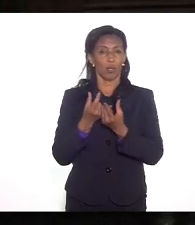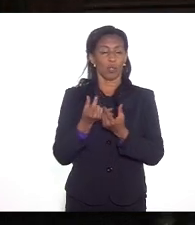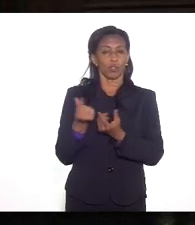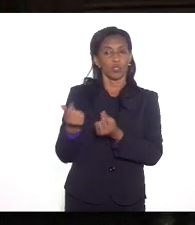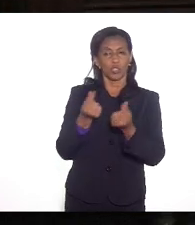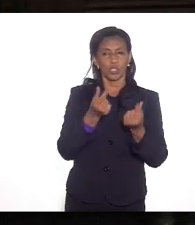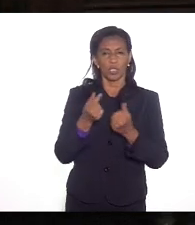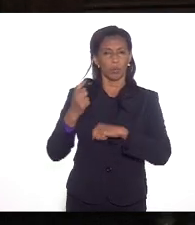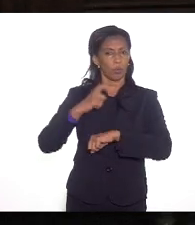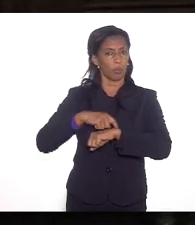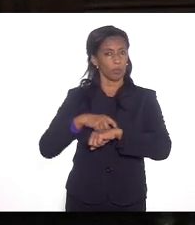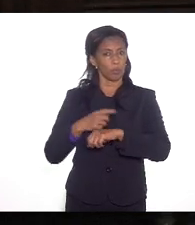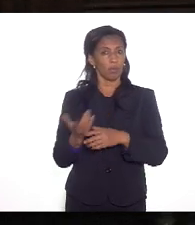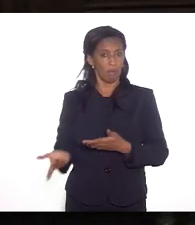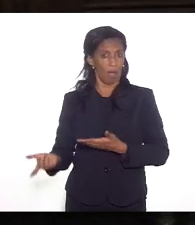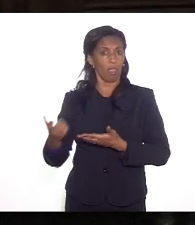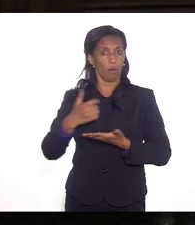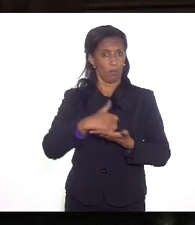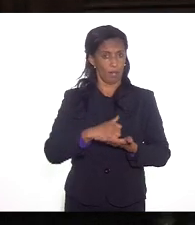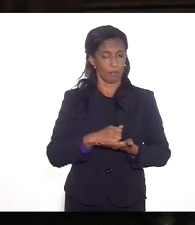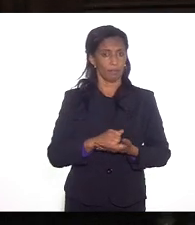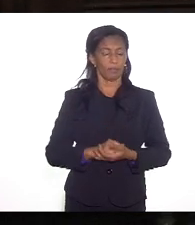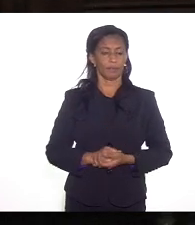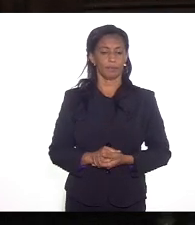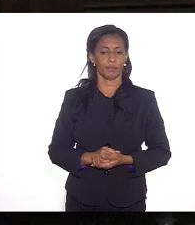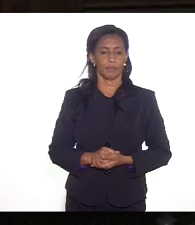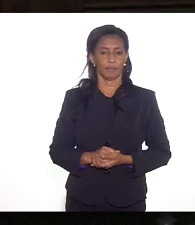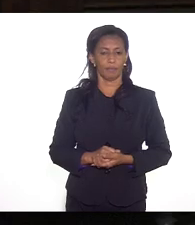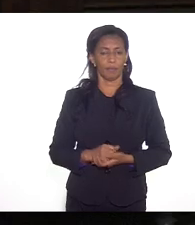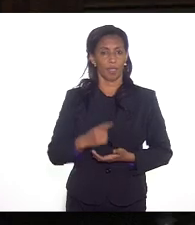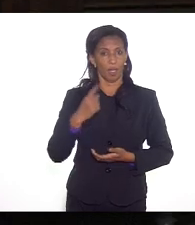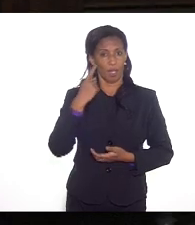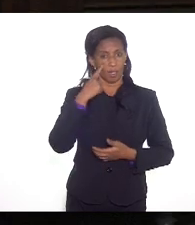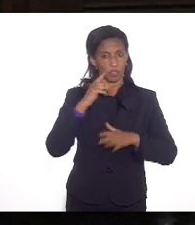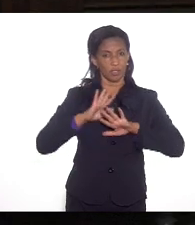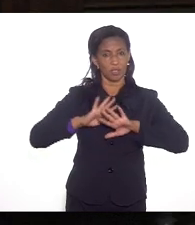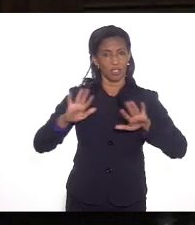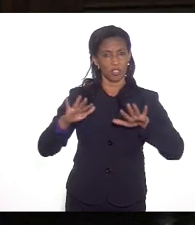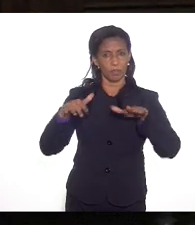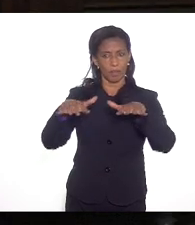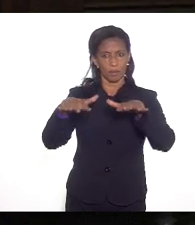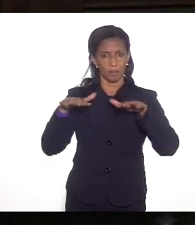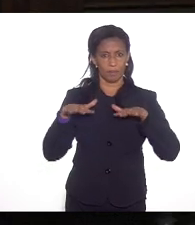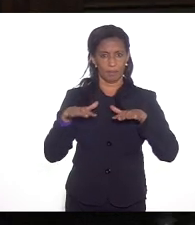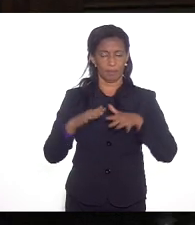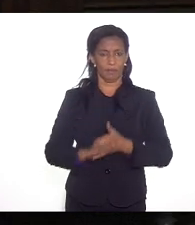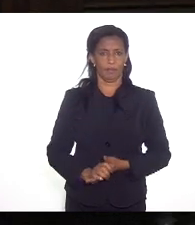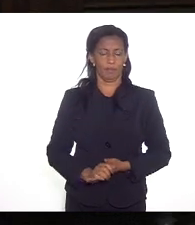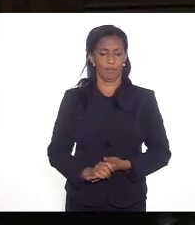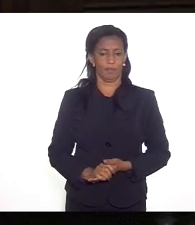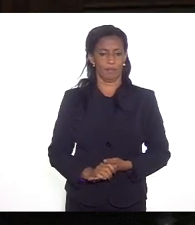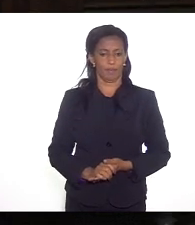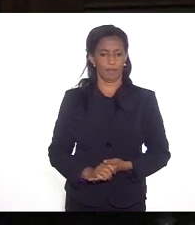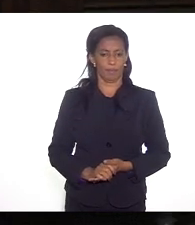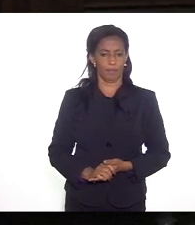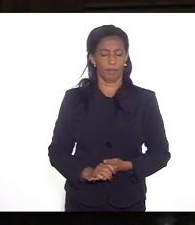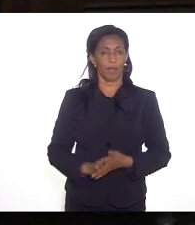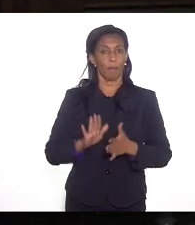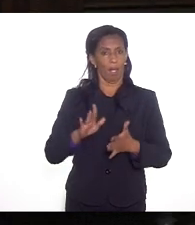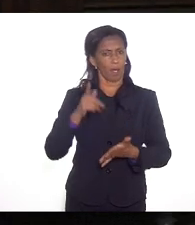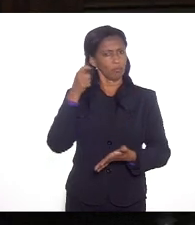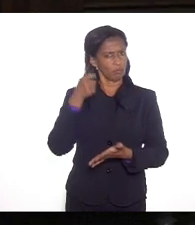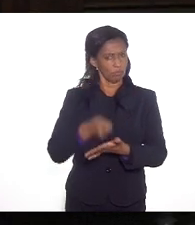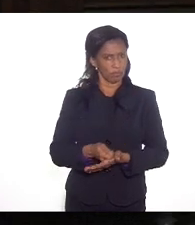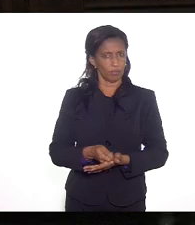tempo que vai recuperar esse dinheiro que eu queria dizer o seguinte a gente se desperte deste plenário mas com